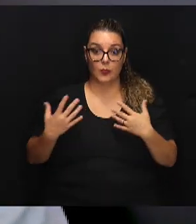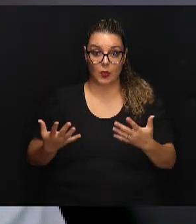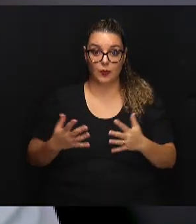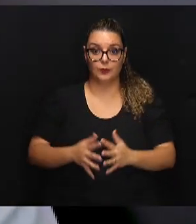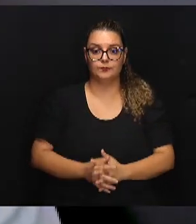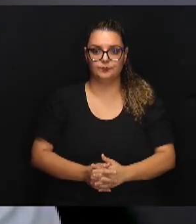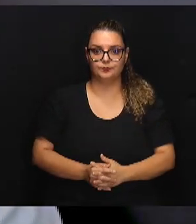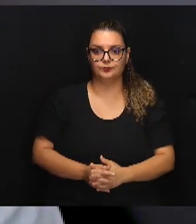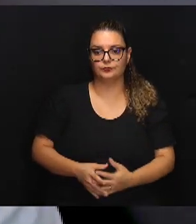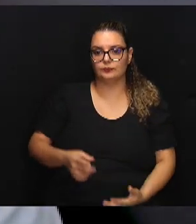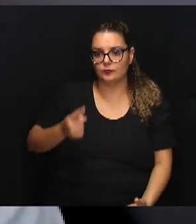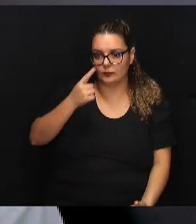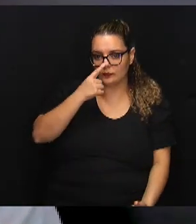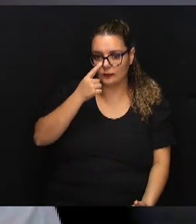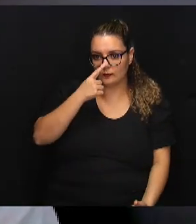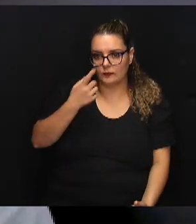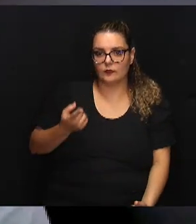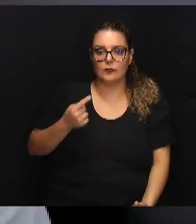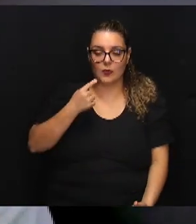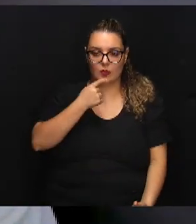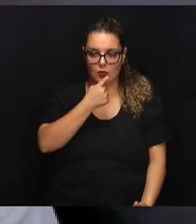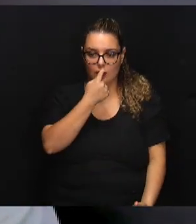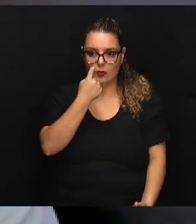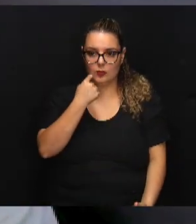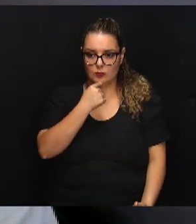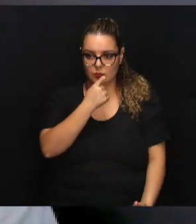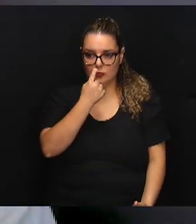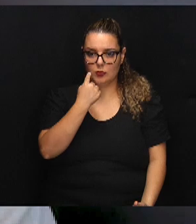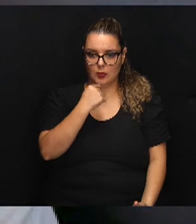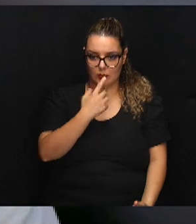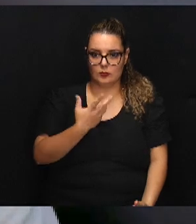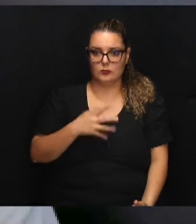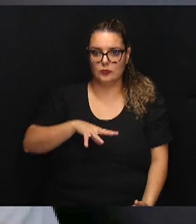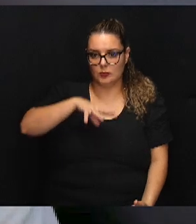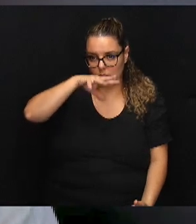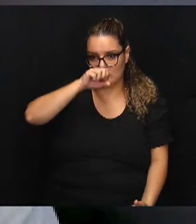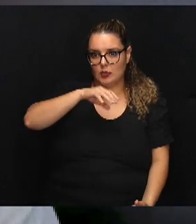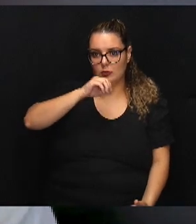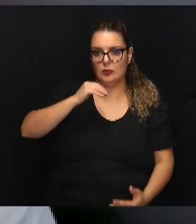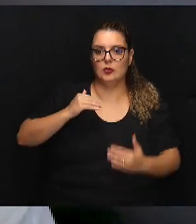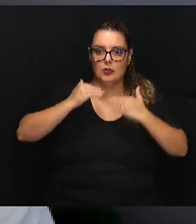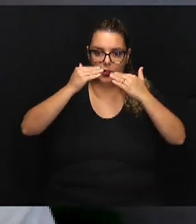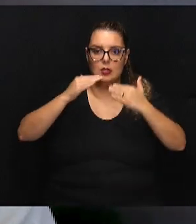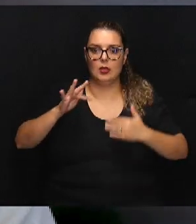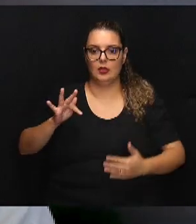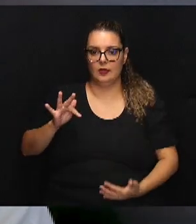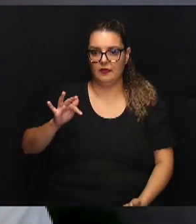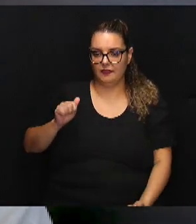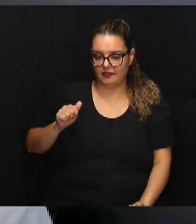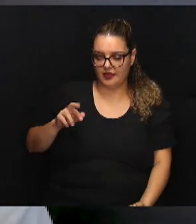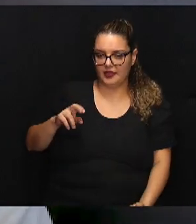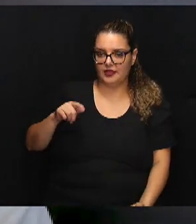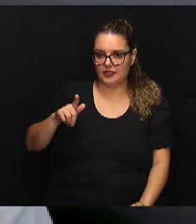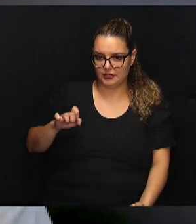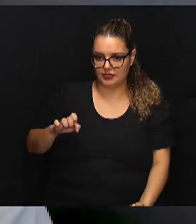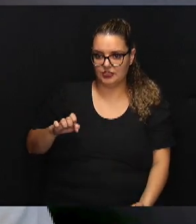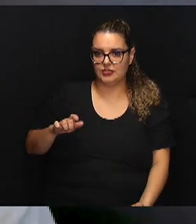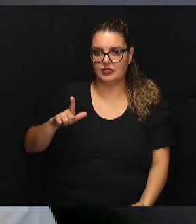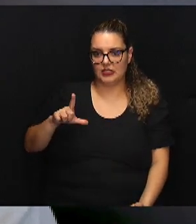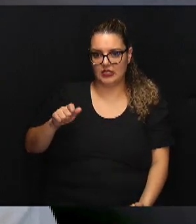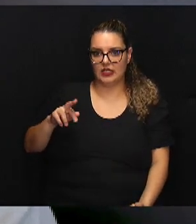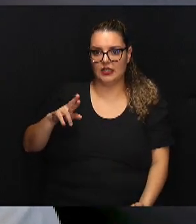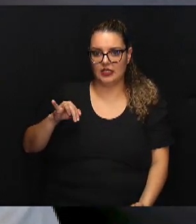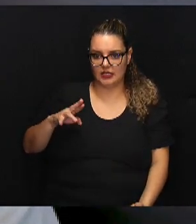O nariz, tanto o nariz quanto a boca, que é o que a gente considera o trato respiratório alto, orofaringe, rinofaringe, nessa região toda, ela é recoberta por